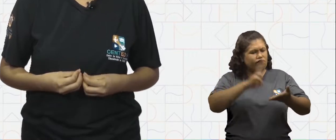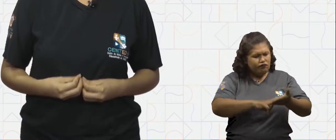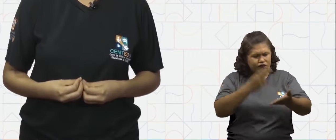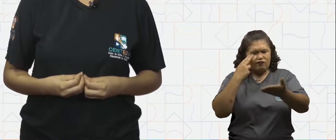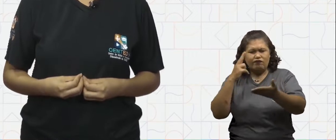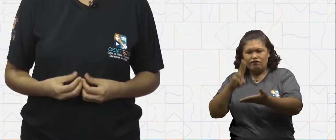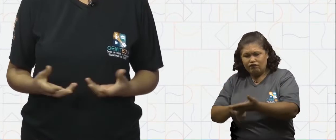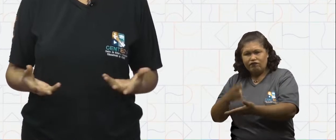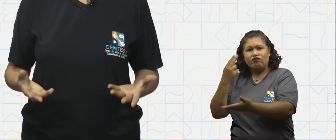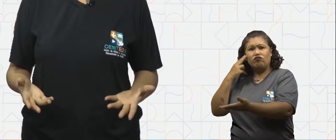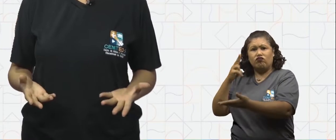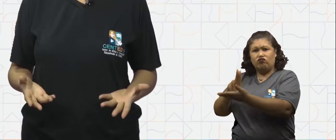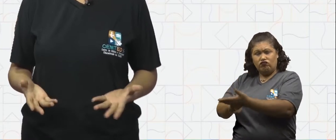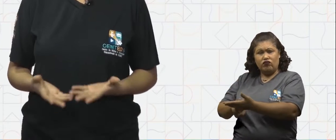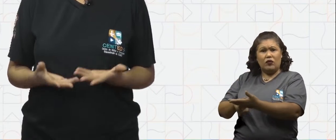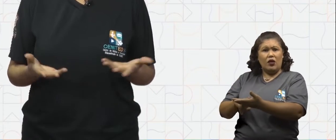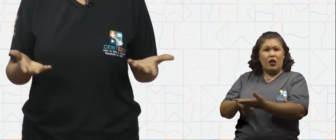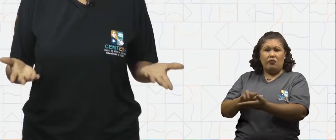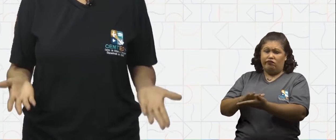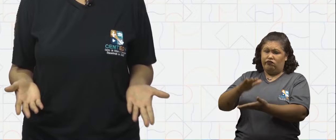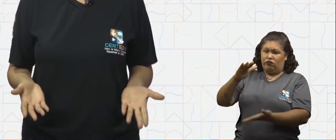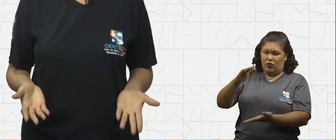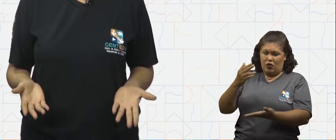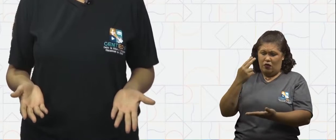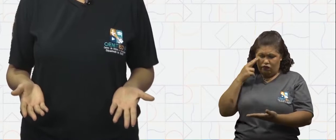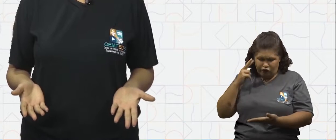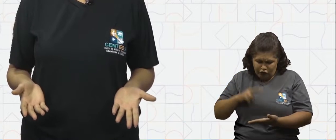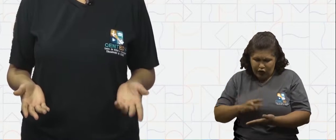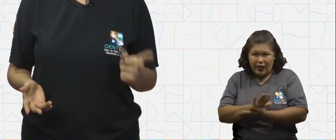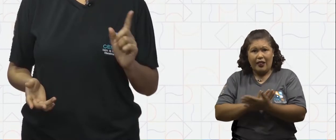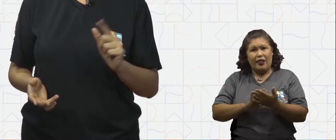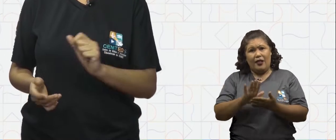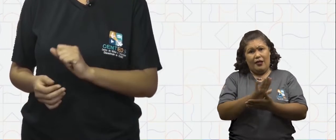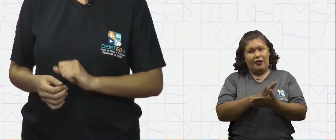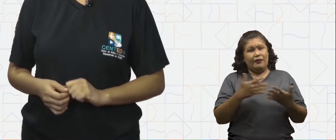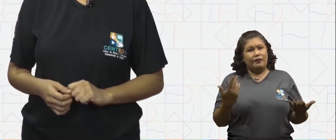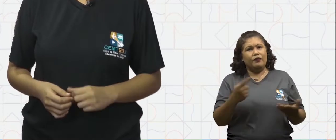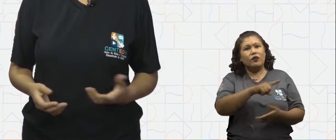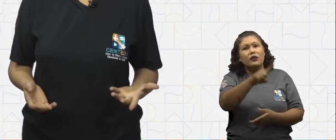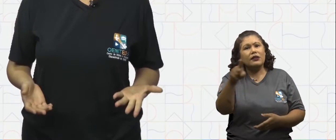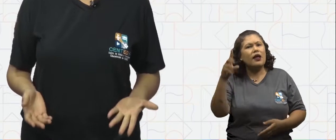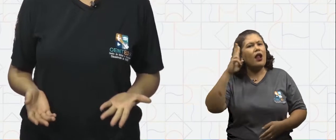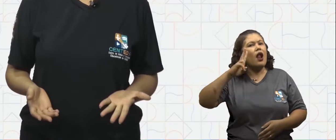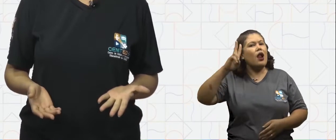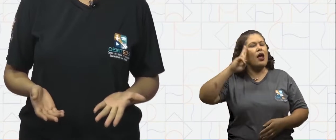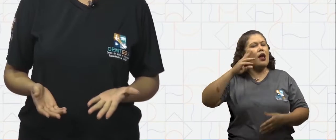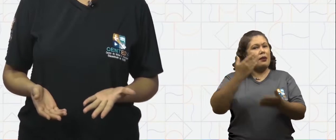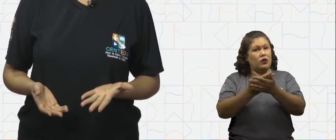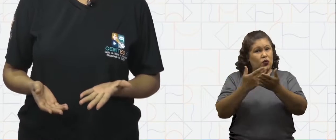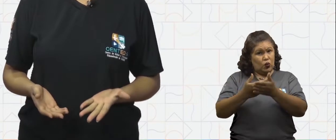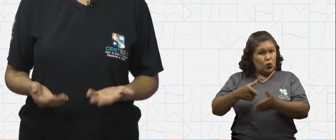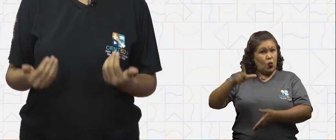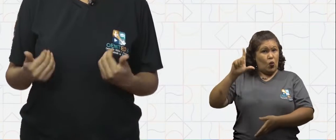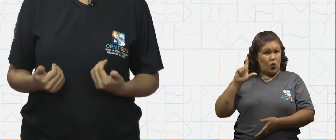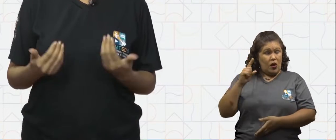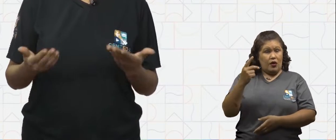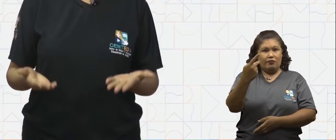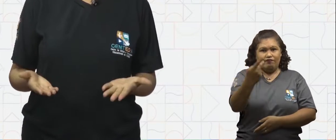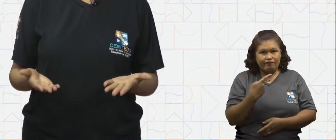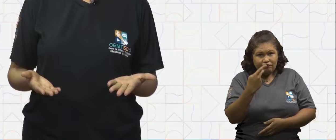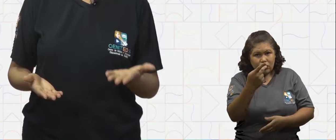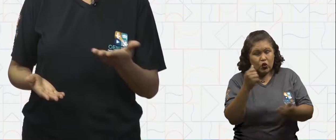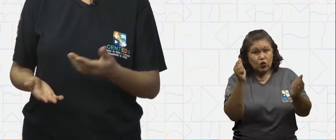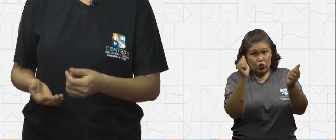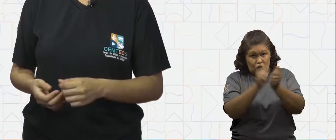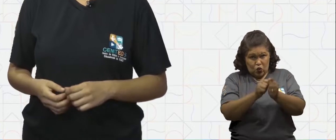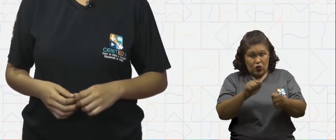tantas cartinhas que talvez ela ainda nem tenha sido aberta. Querido aluno, você lembra que na aula anterior, eu e